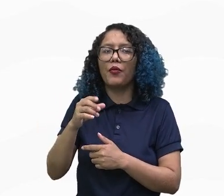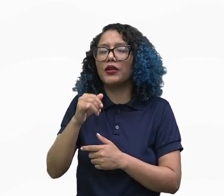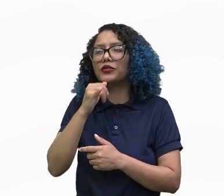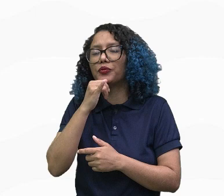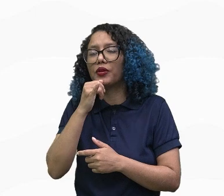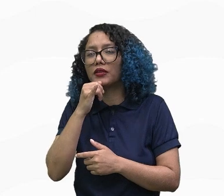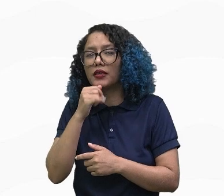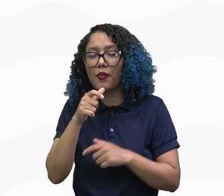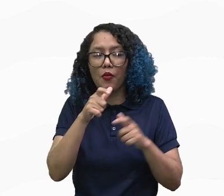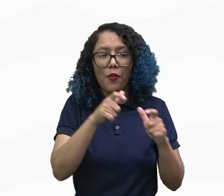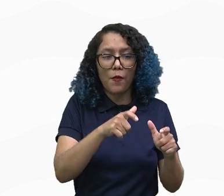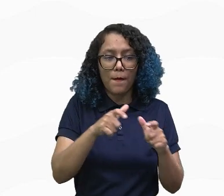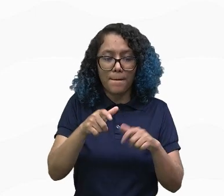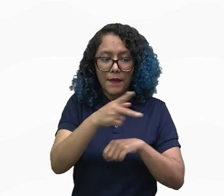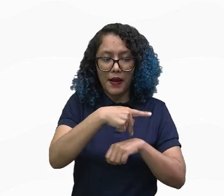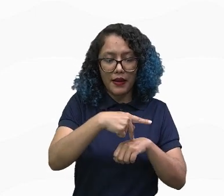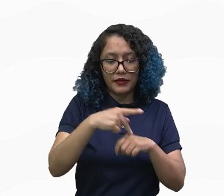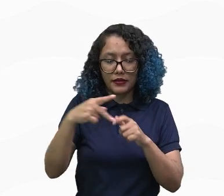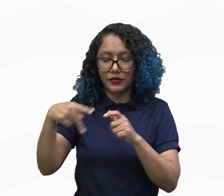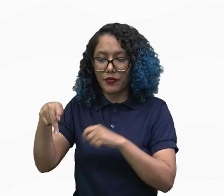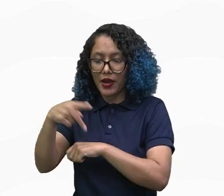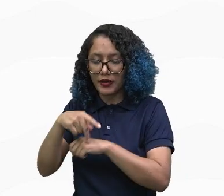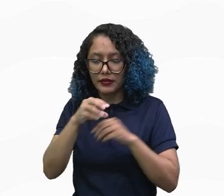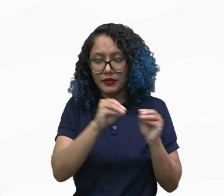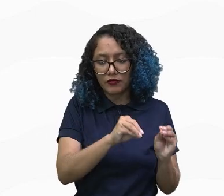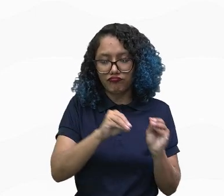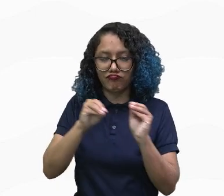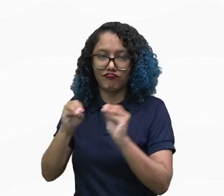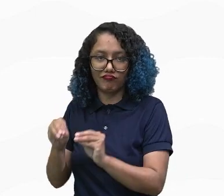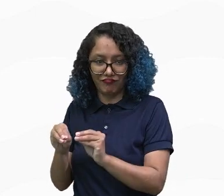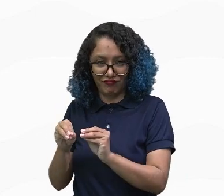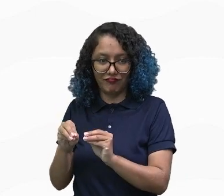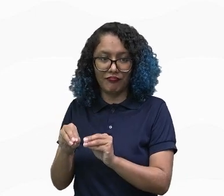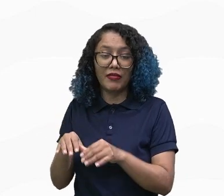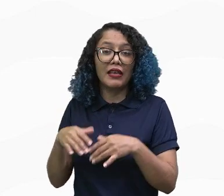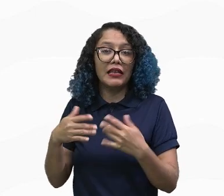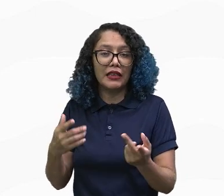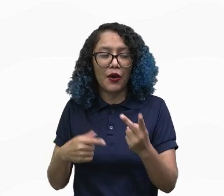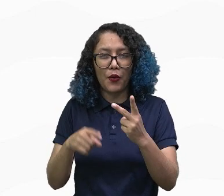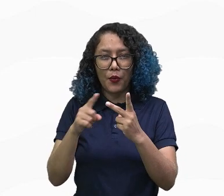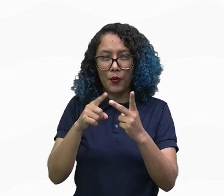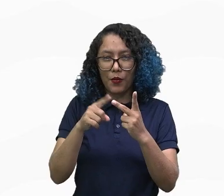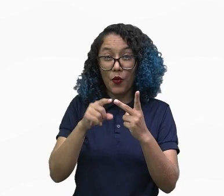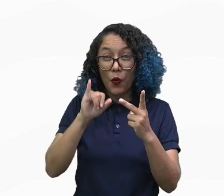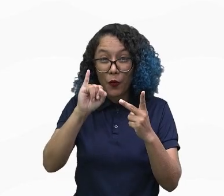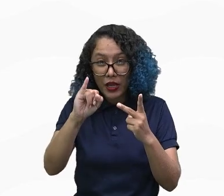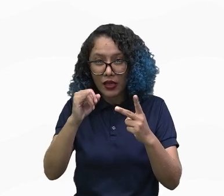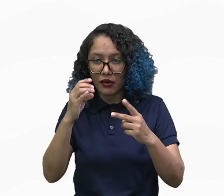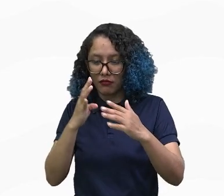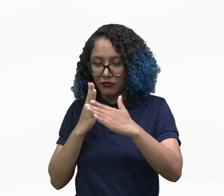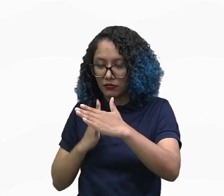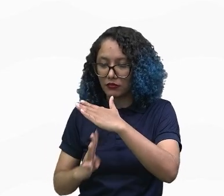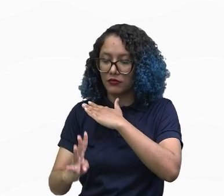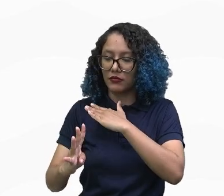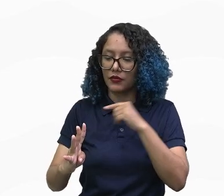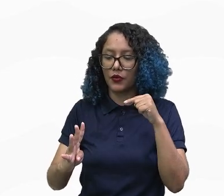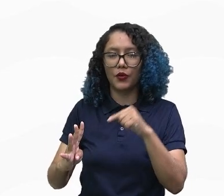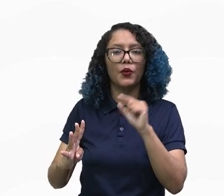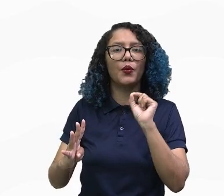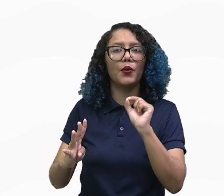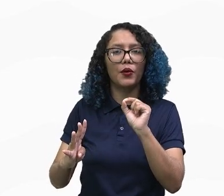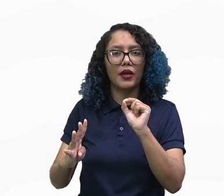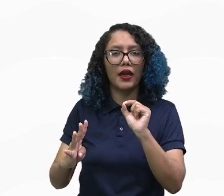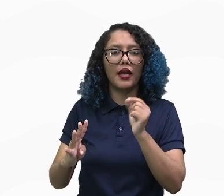país para outro, tá certo? Onde o imigrante, né, ele é visto como se ele